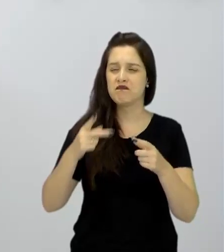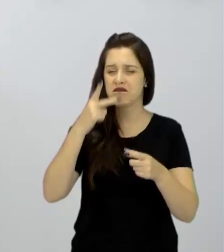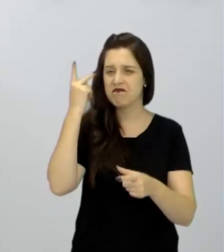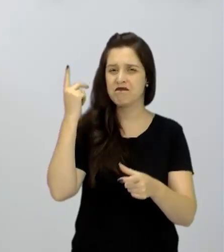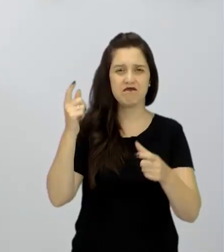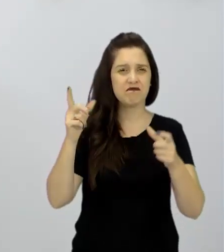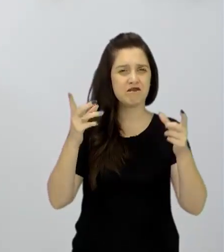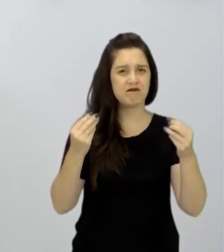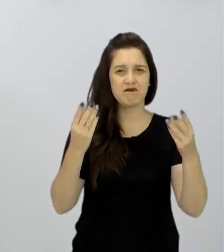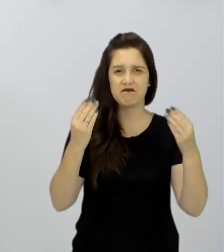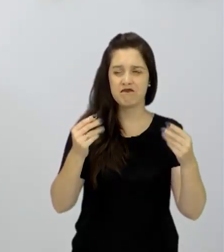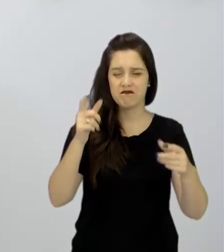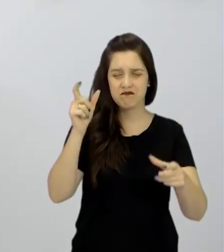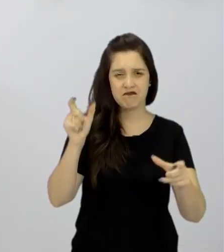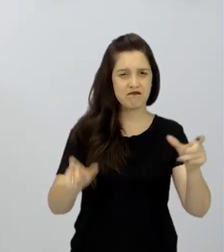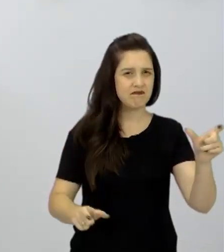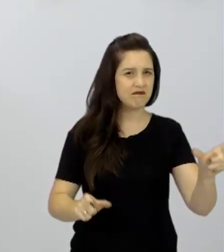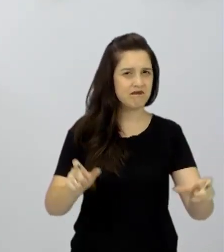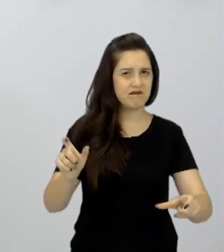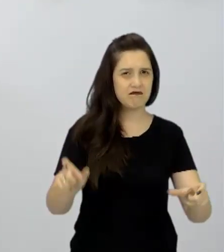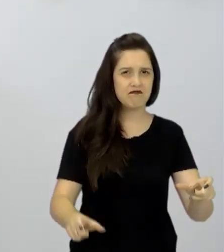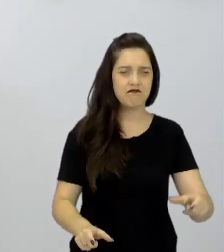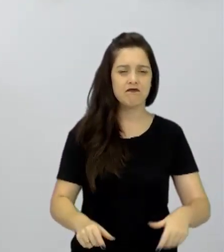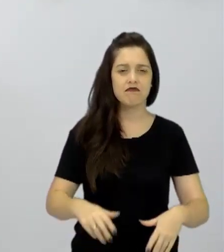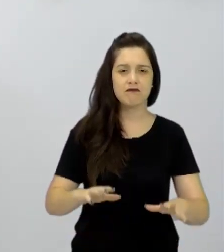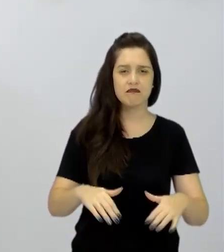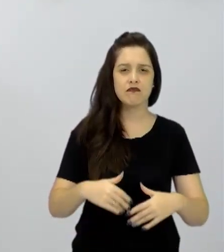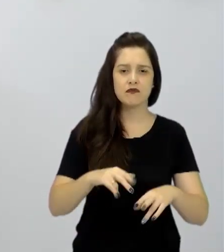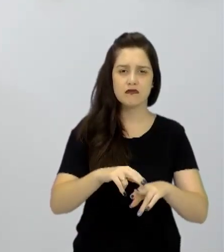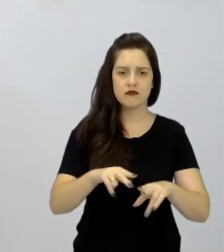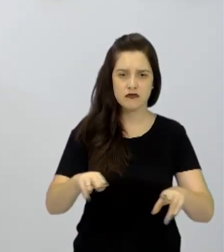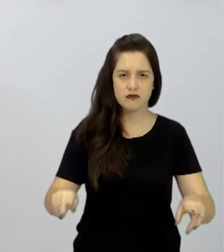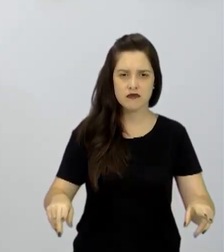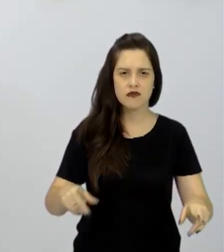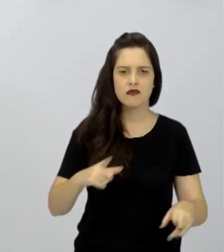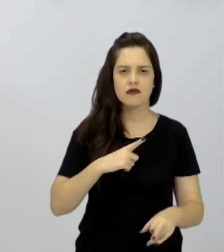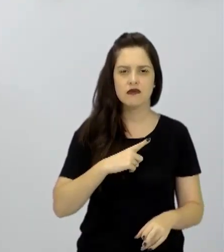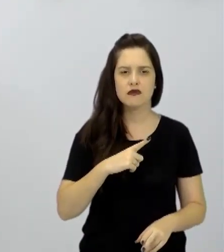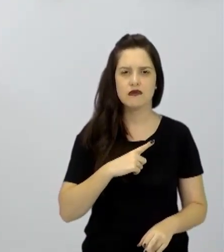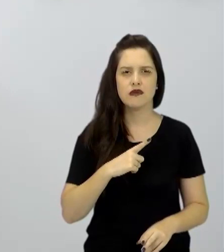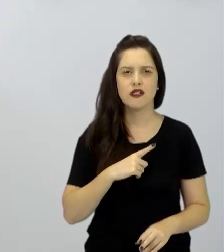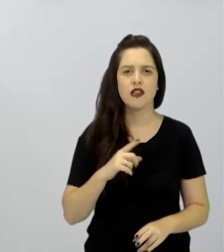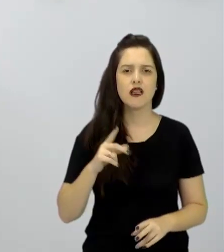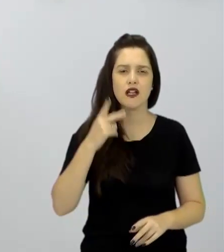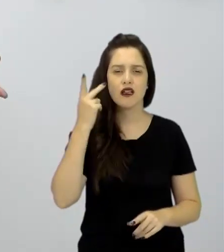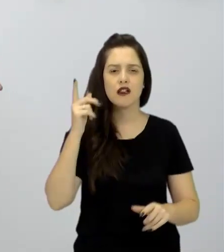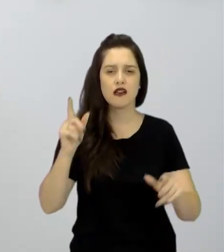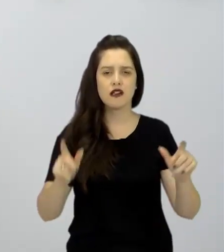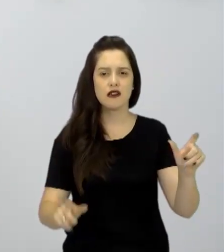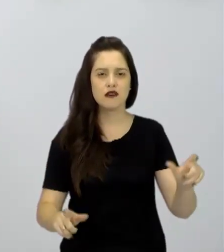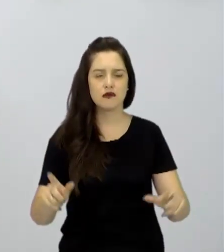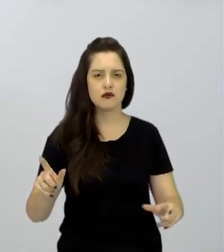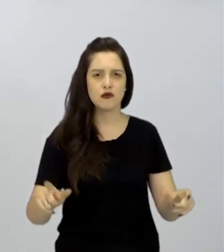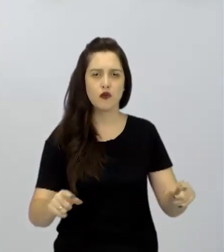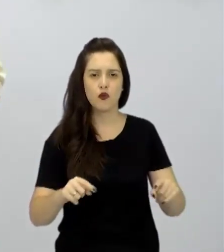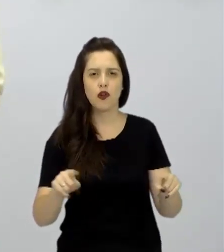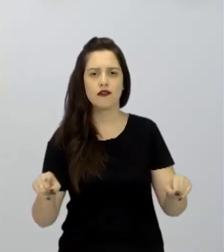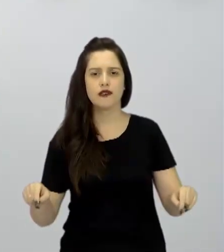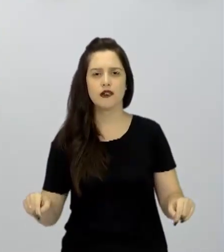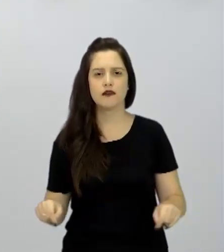morando naquele quilômetro quadrado. E se você for para áreas rurais, tem menos habitantes em cada quilômetro quadrado, né?